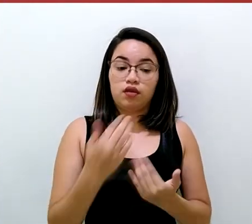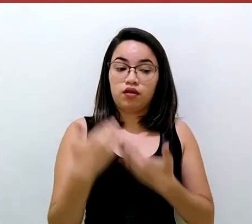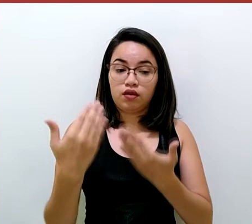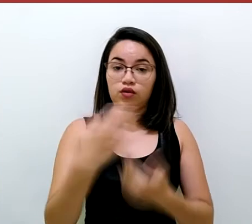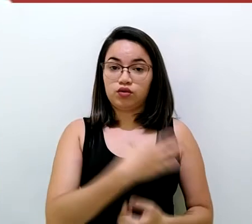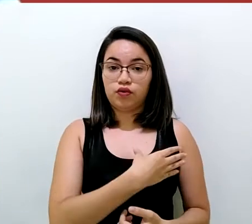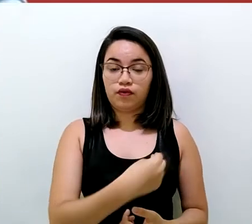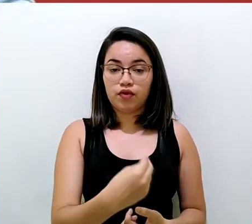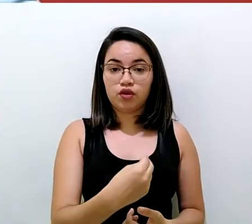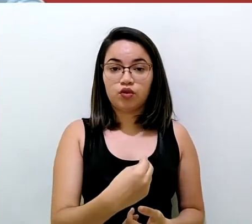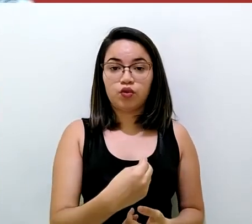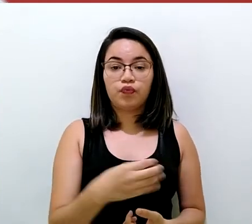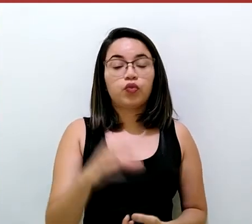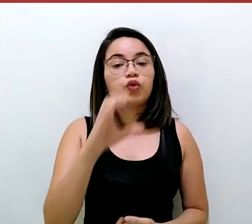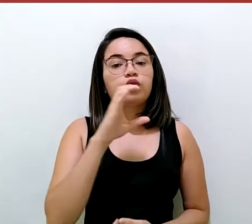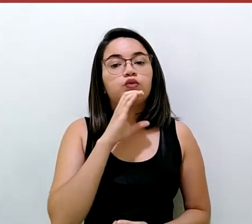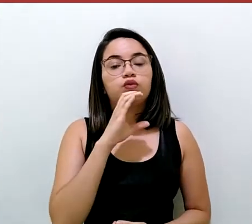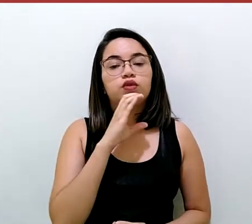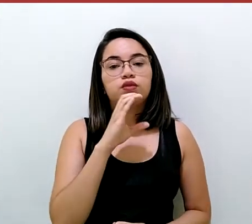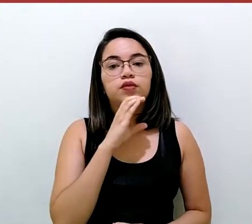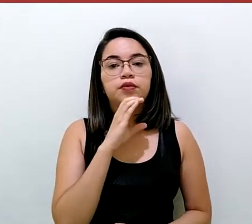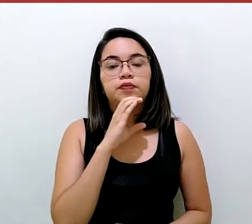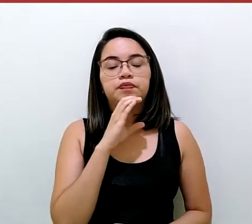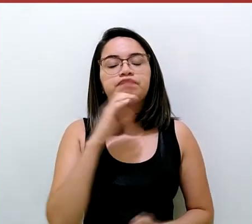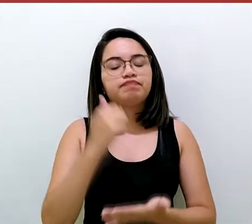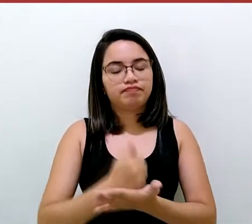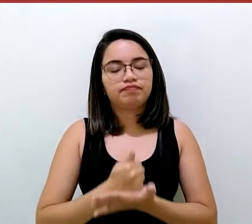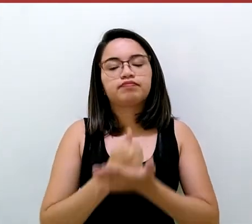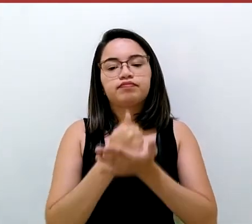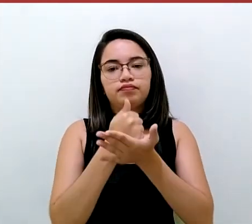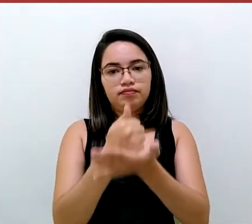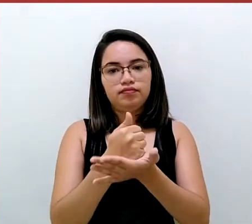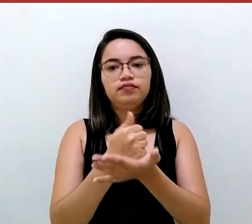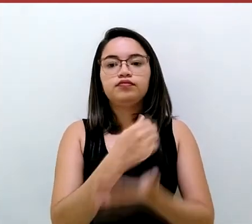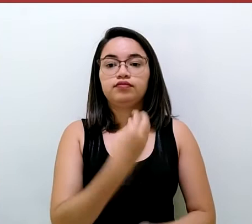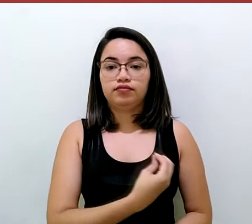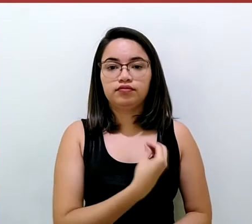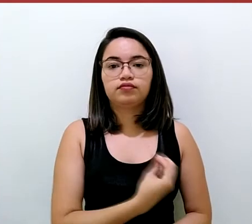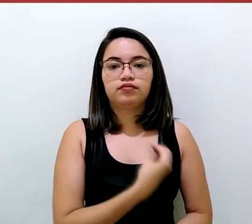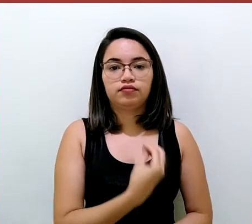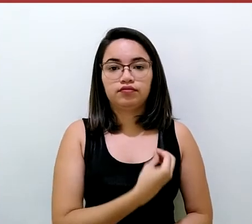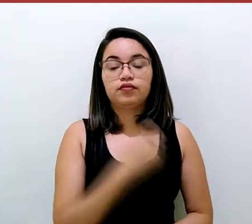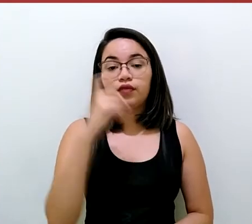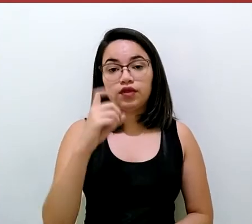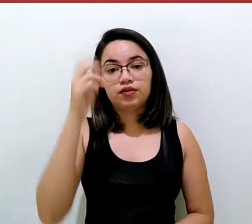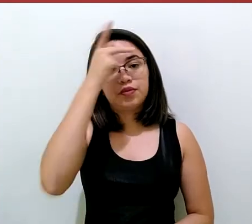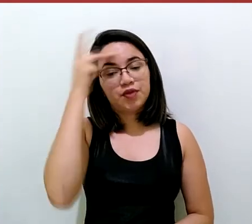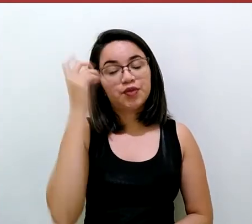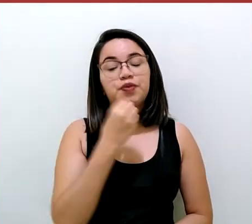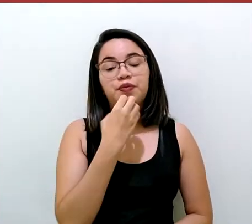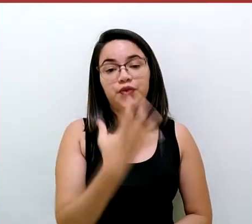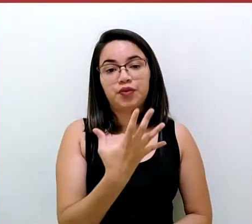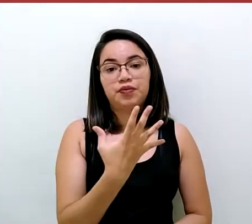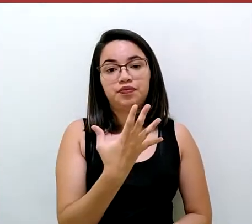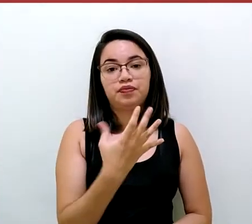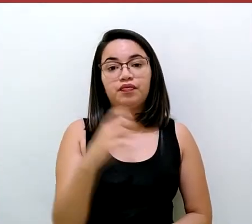dado ao seu filho um conhecimento que irá ajudá-lo a viver, a ser uma